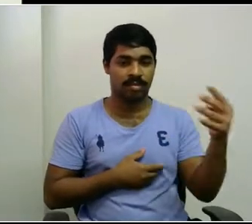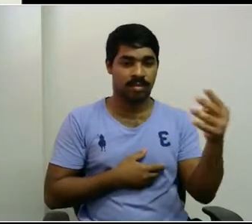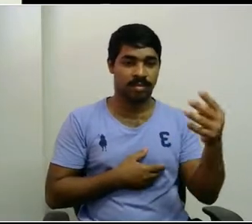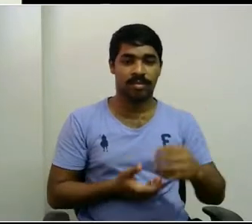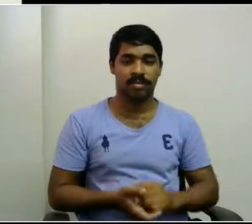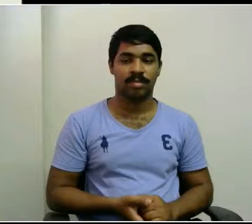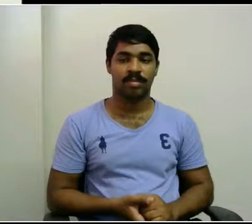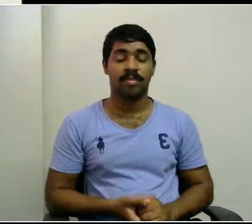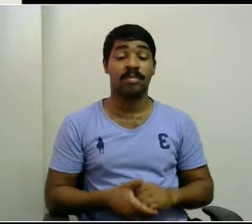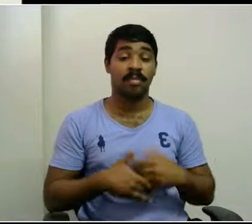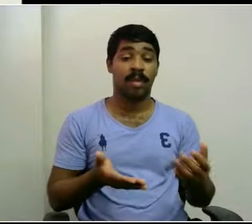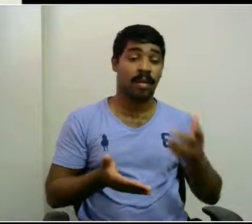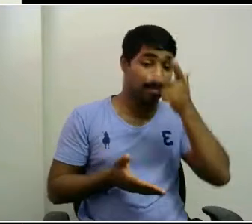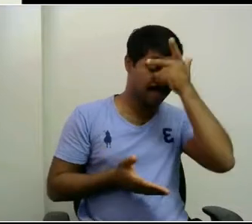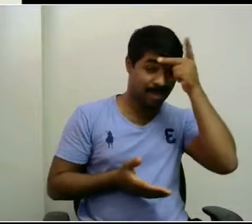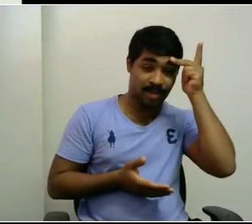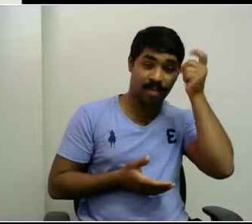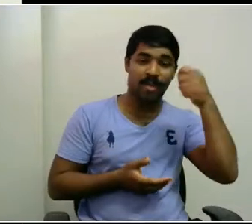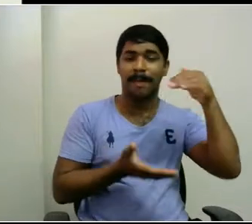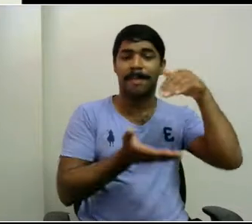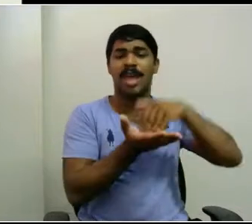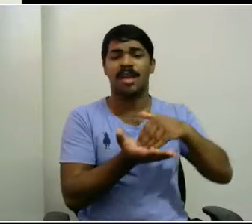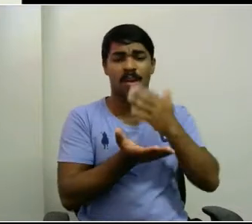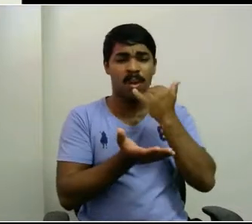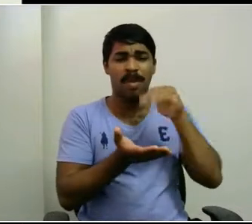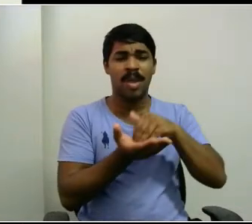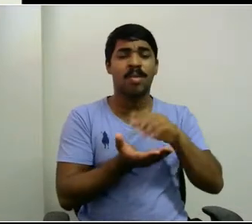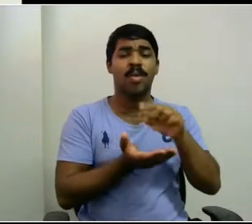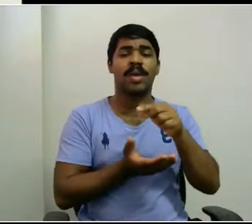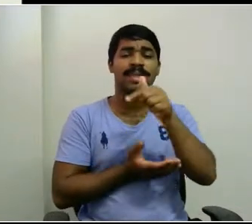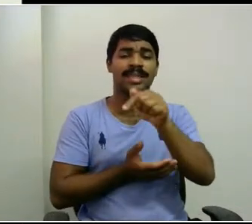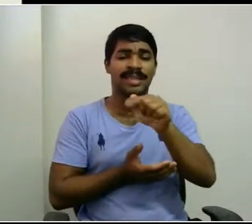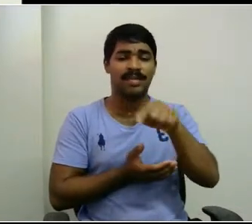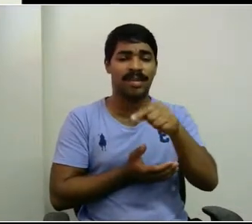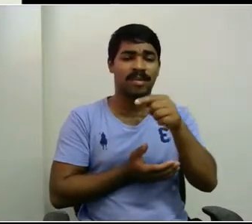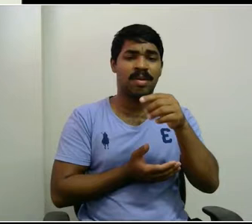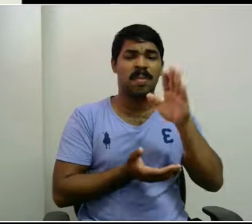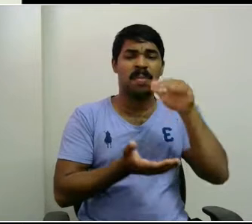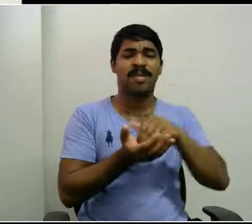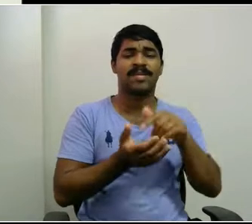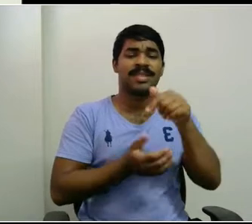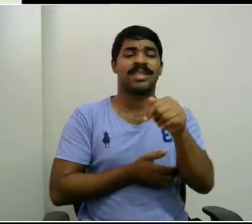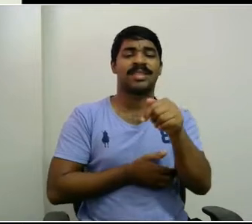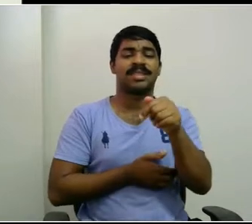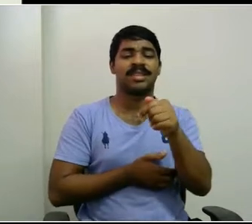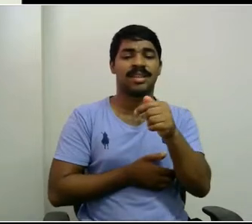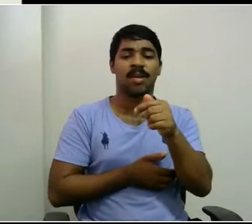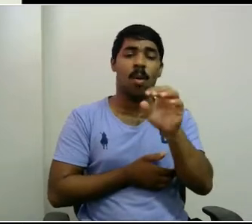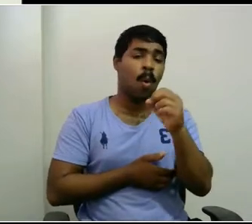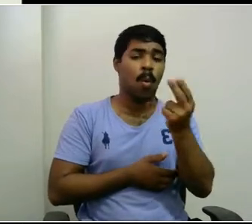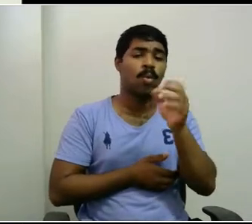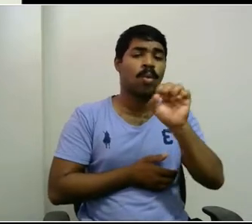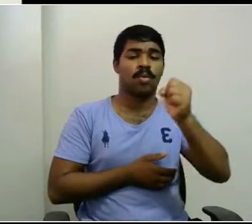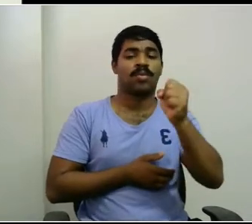Tá. Então ele tem que consumir, né, qual é o número mínimo de biscoito? Ele tem que, se a gente considerar valores inteiros, ele tem que consumir no mínimo 8